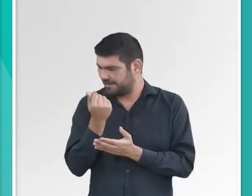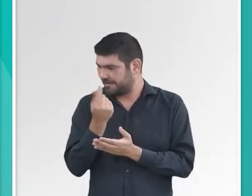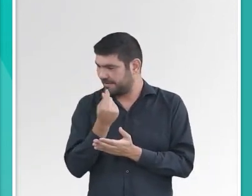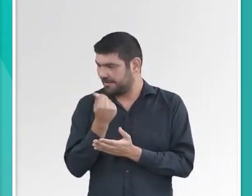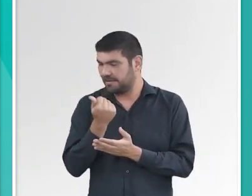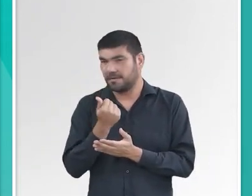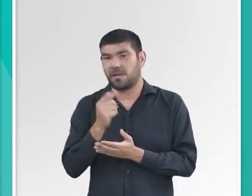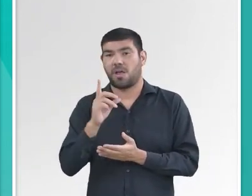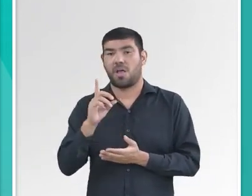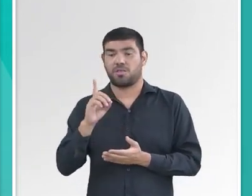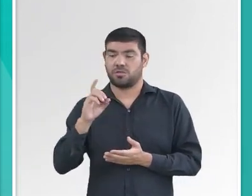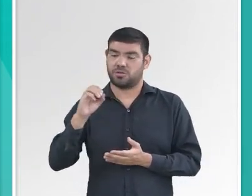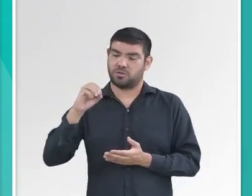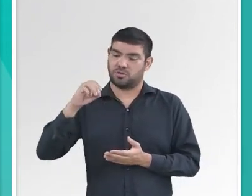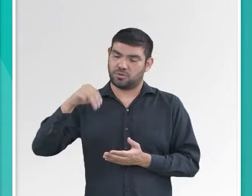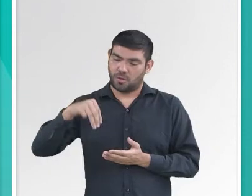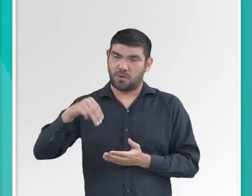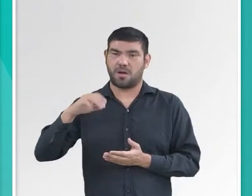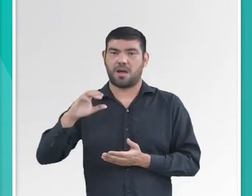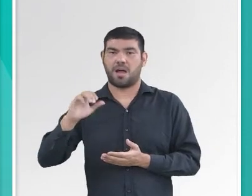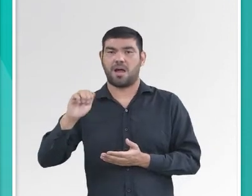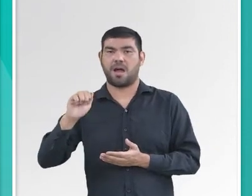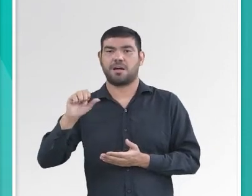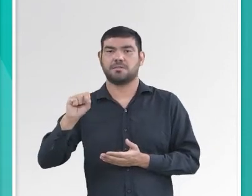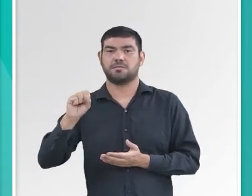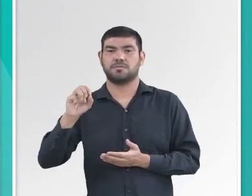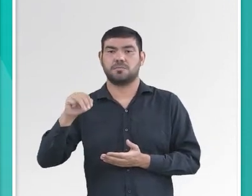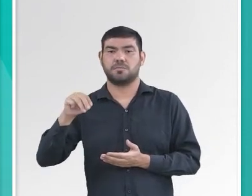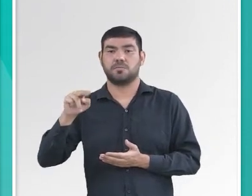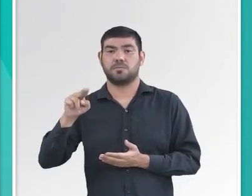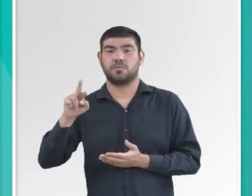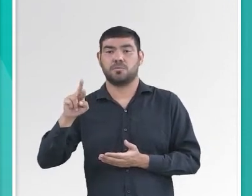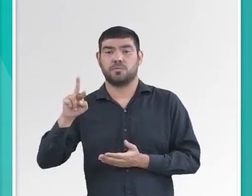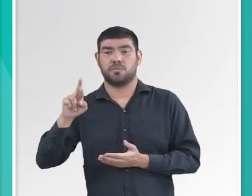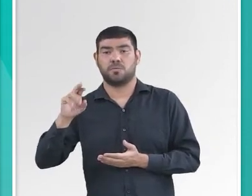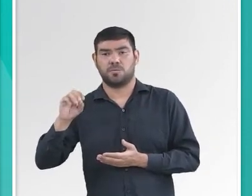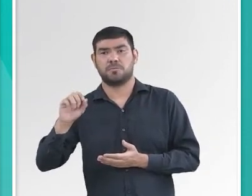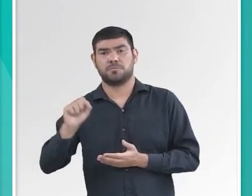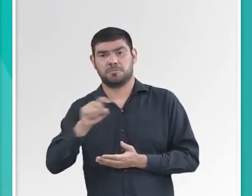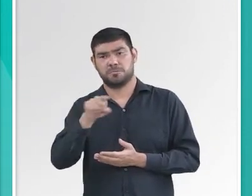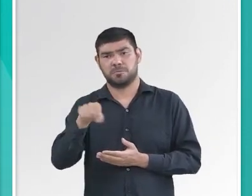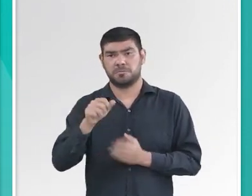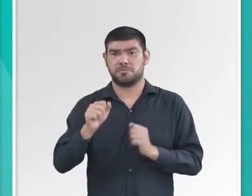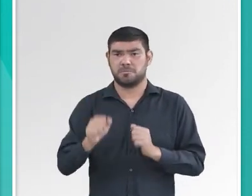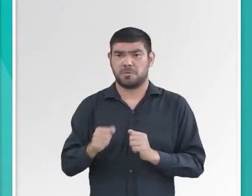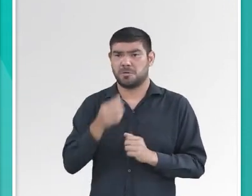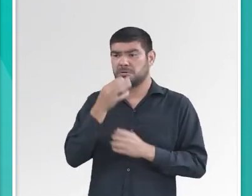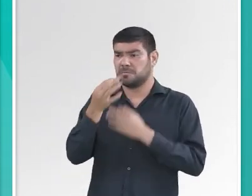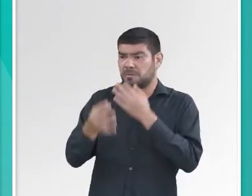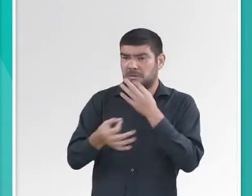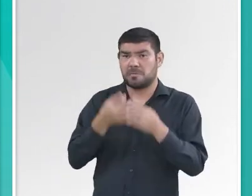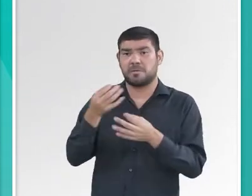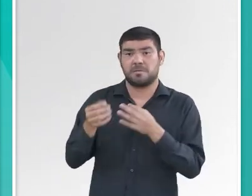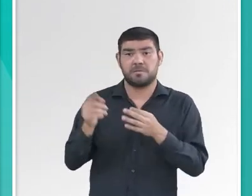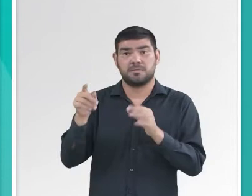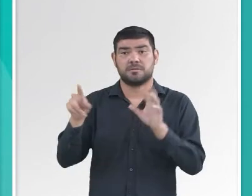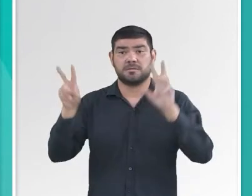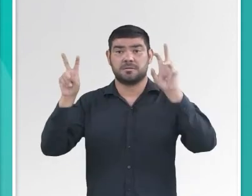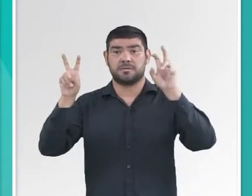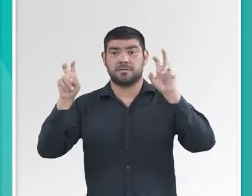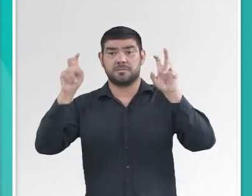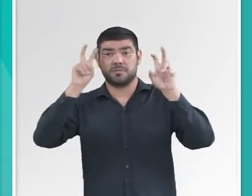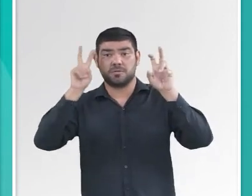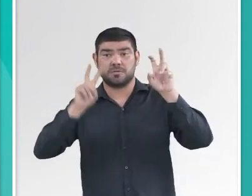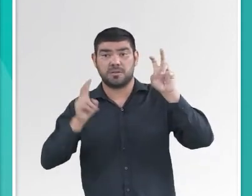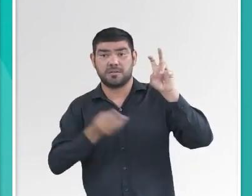Dom Casmurro, de Machado de Assis, você pode falar um pouquinho sobre o próprio Machado de Assis, sobre a história de